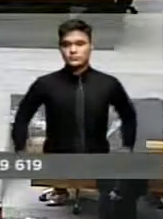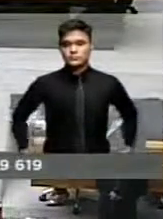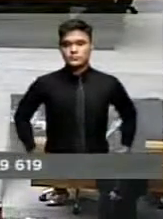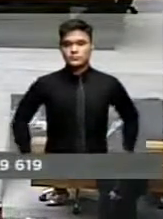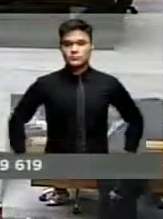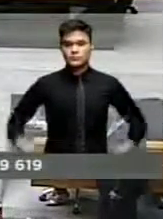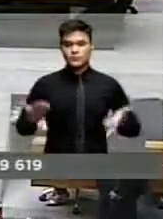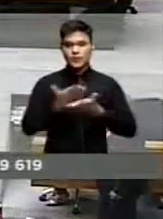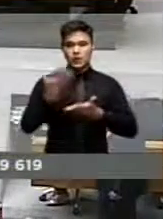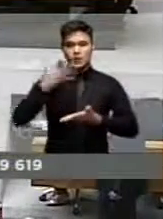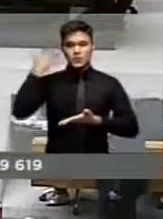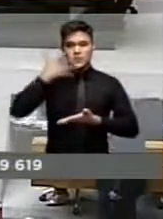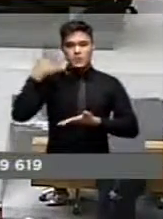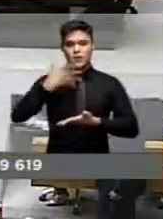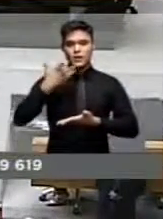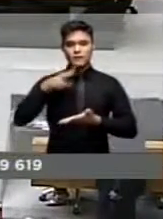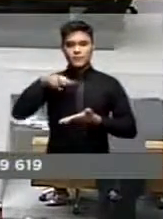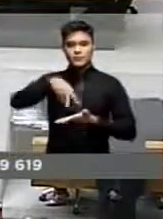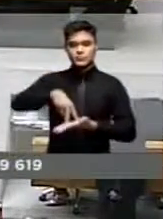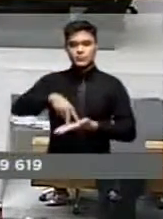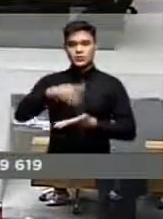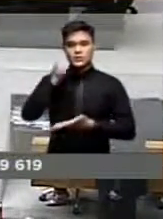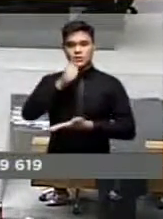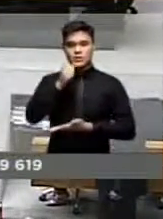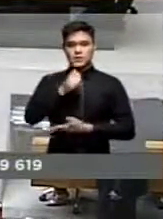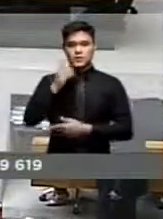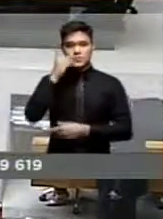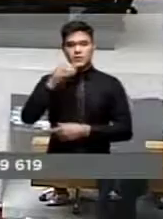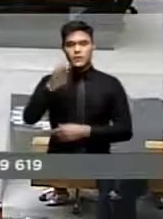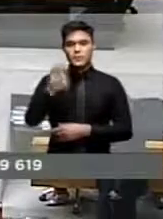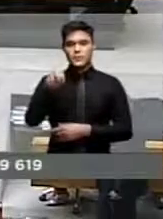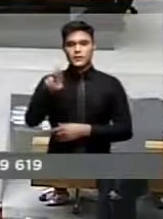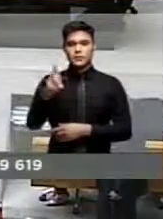Concedo a palavra ao próximo orador inscrito, nome da deputada Benedita da Silva.